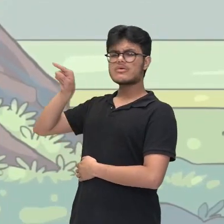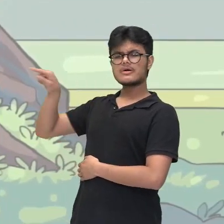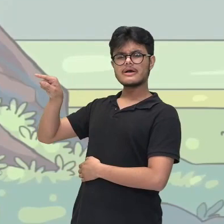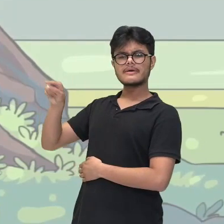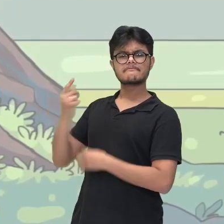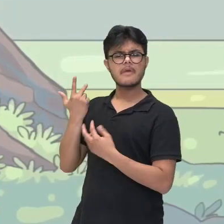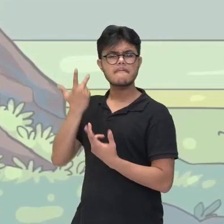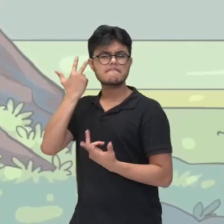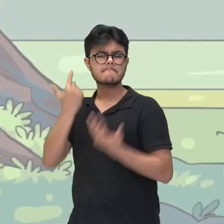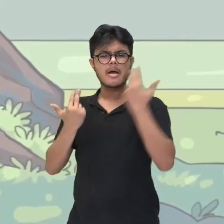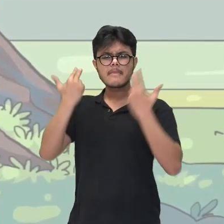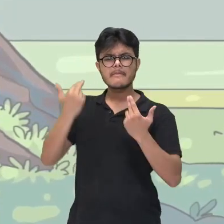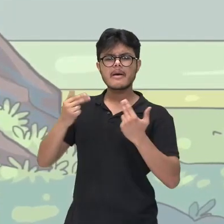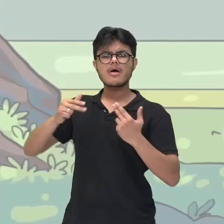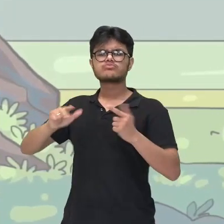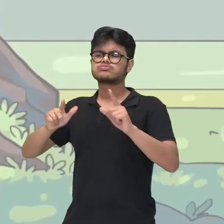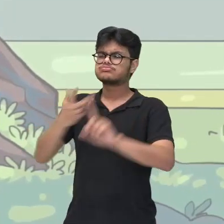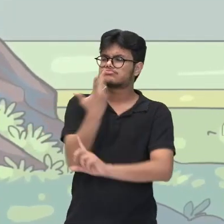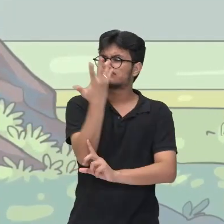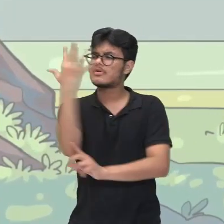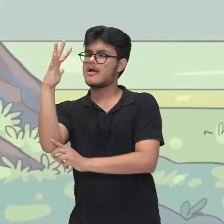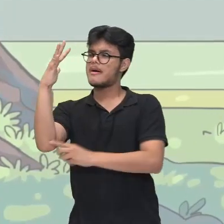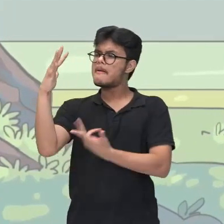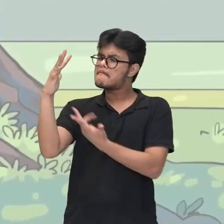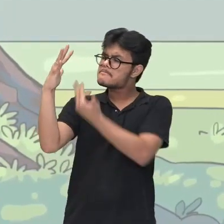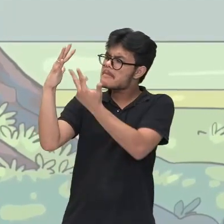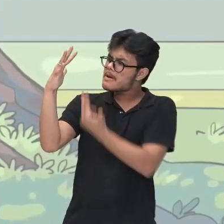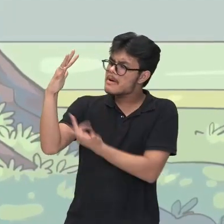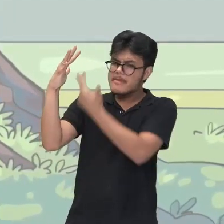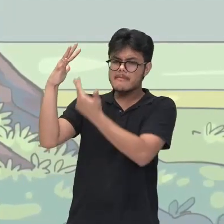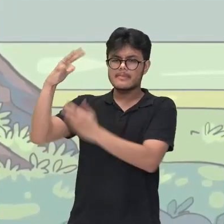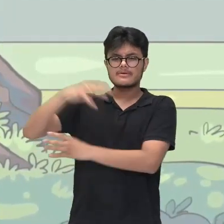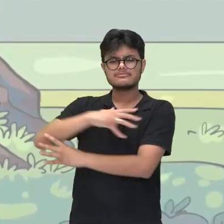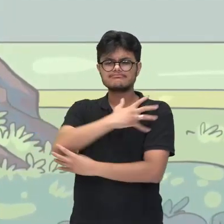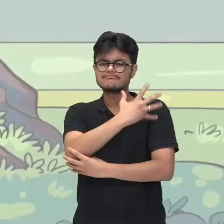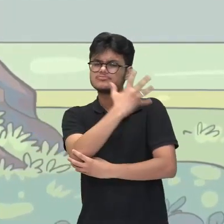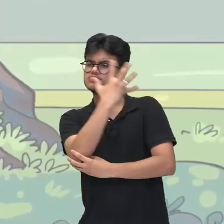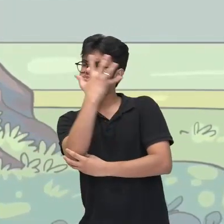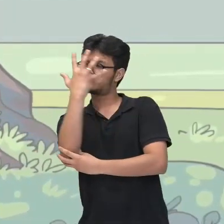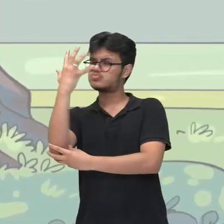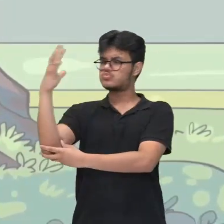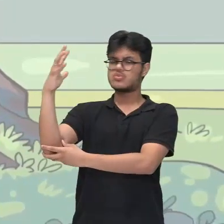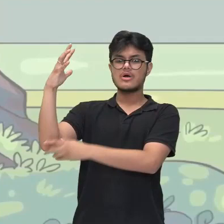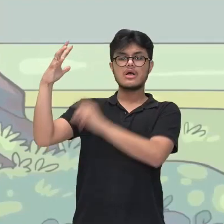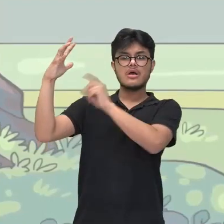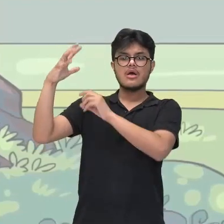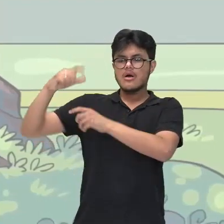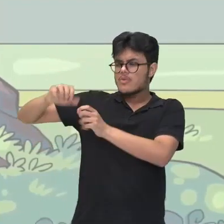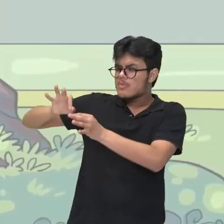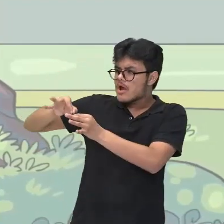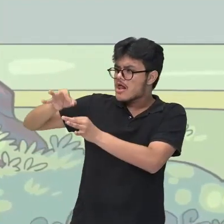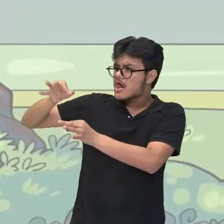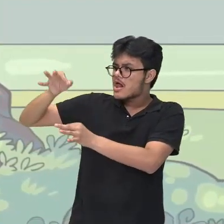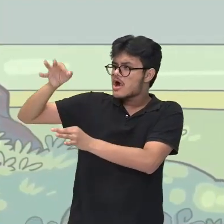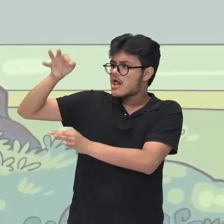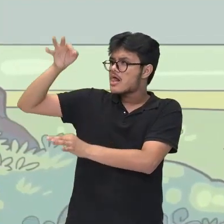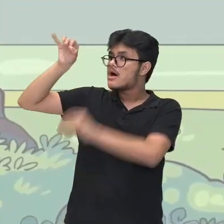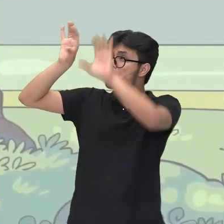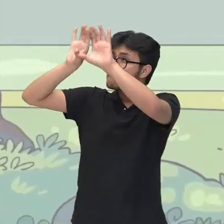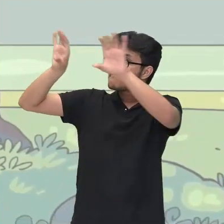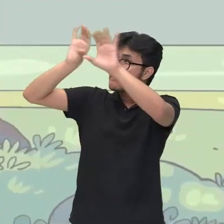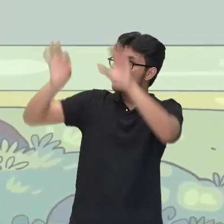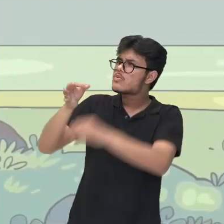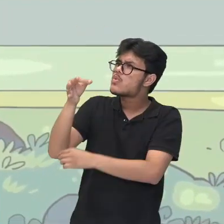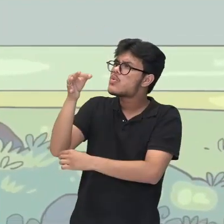de mangueiras. Cresciam elas copadas numa incontida busca de alturas e céus. Queriam as